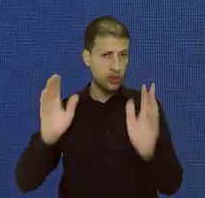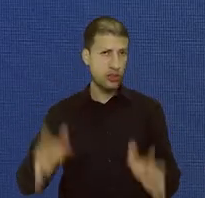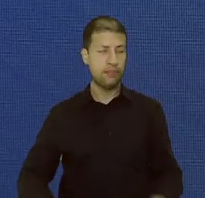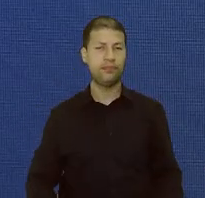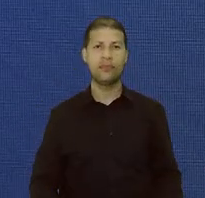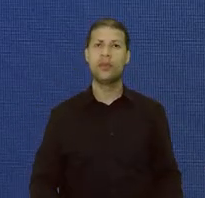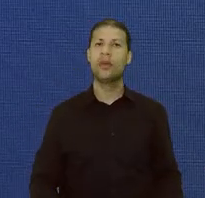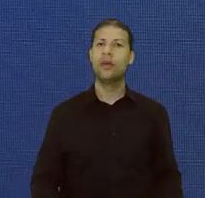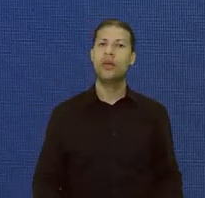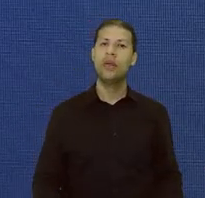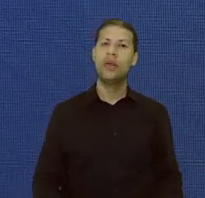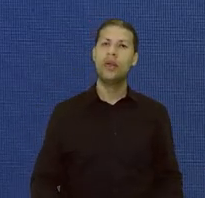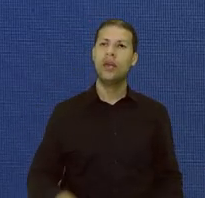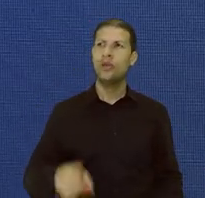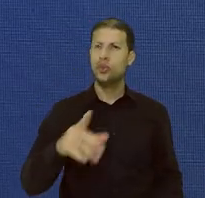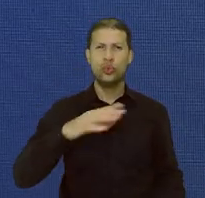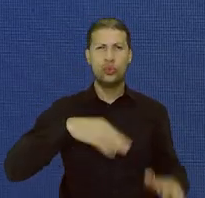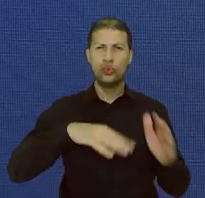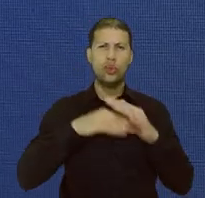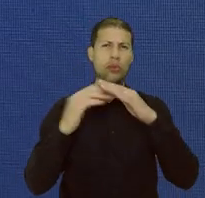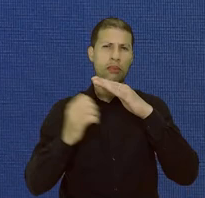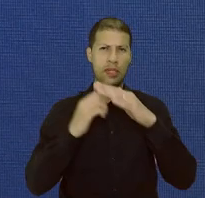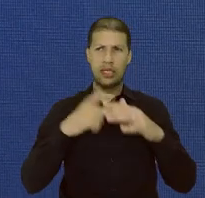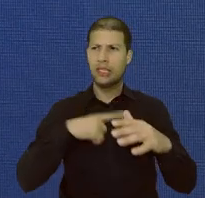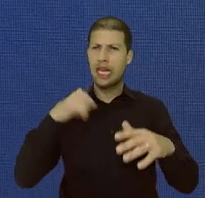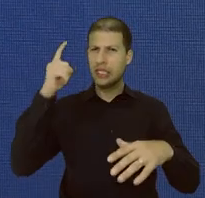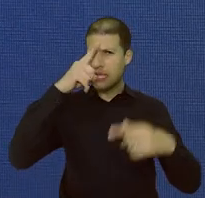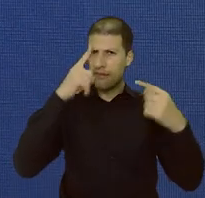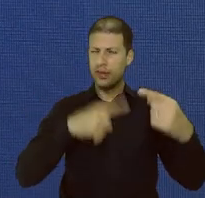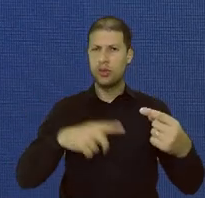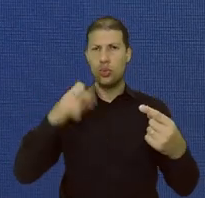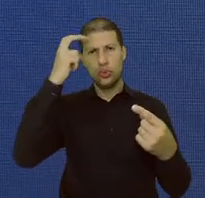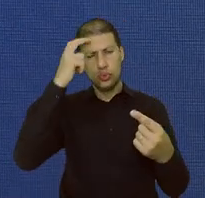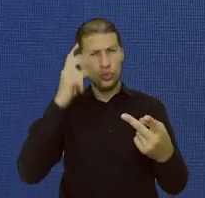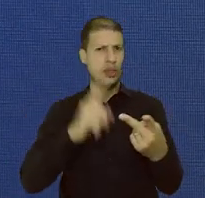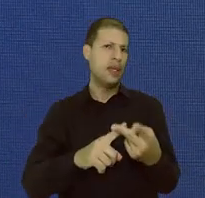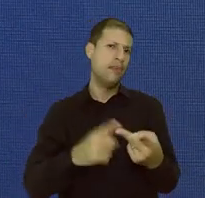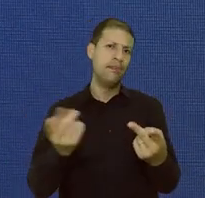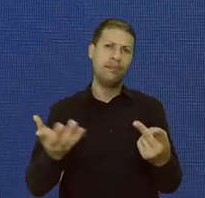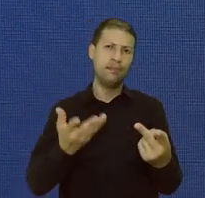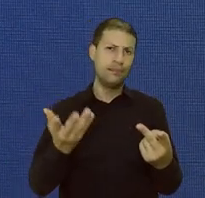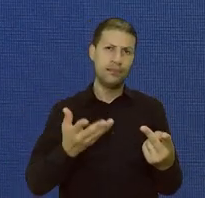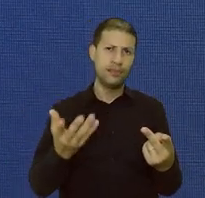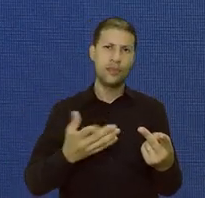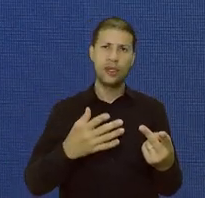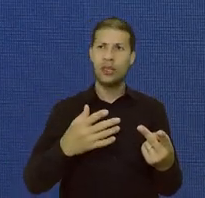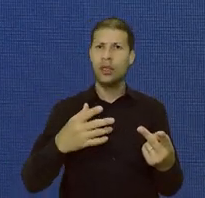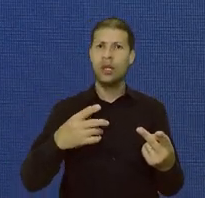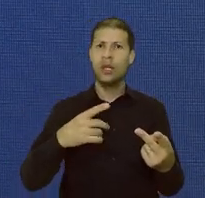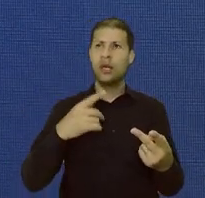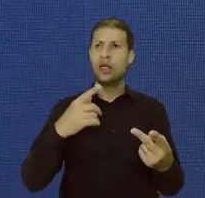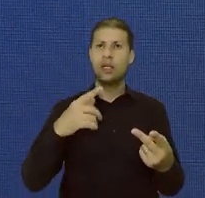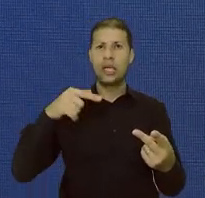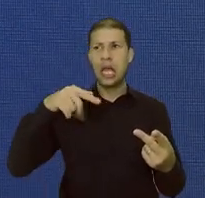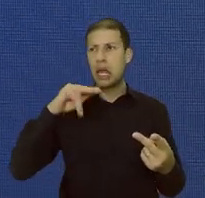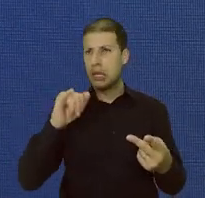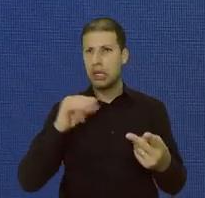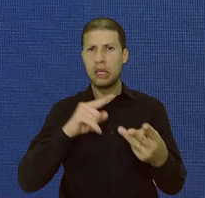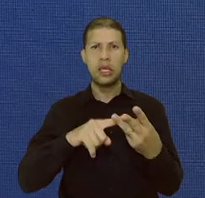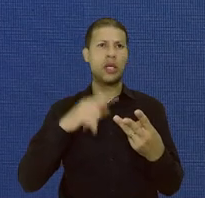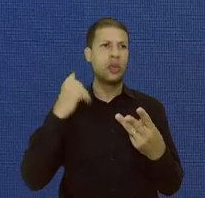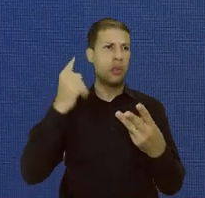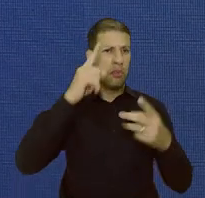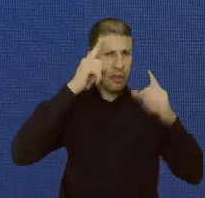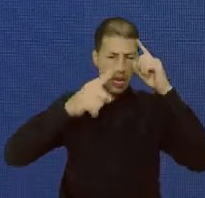tem os seus Desafios que você citou aí desafio de Cultura de de quem de governança etc eu acho que